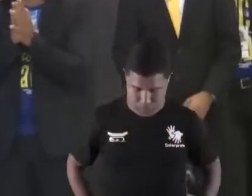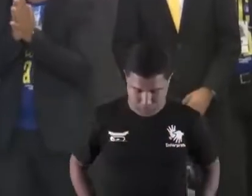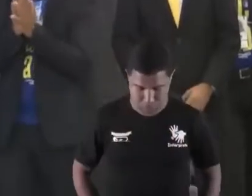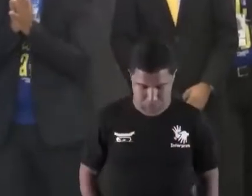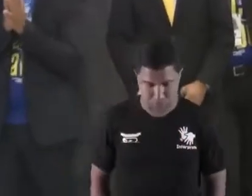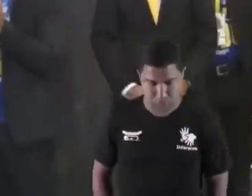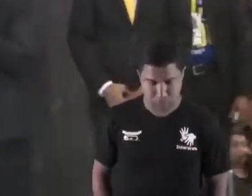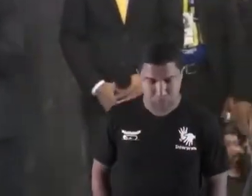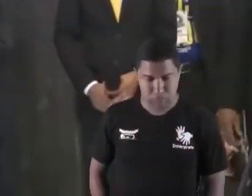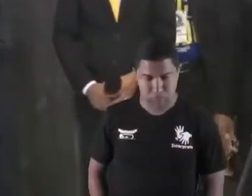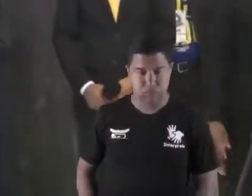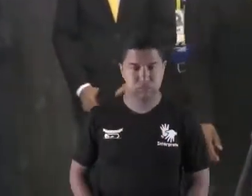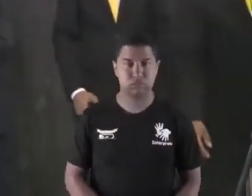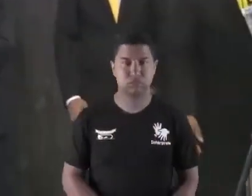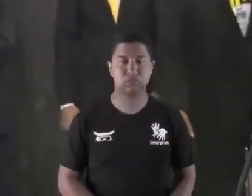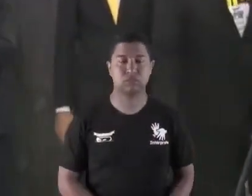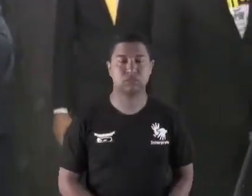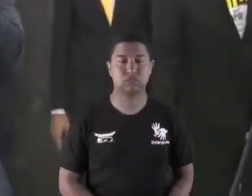Segundo,